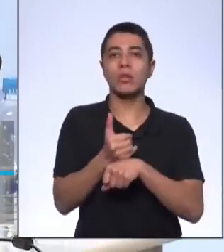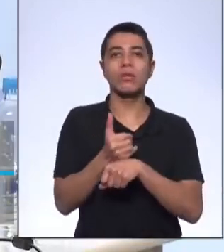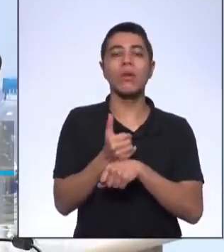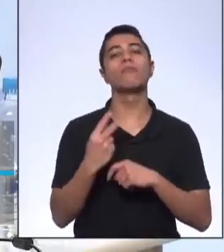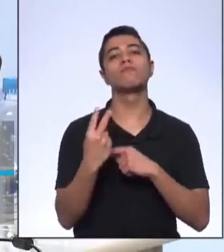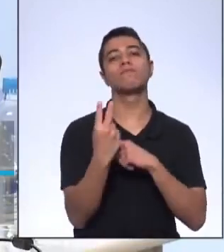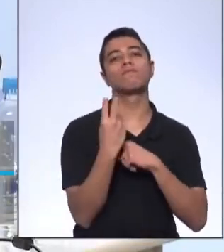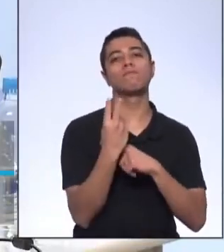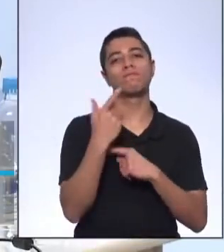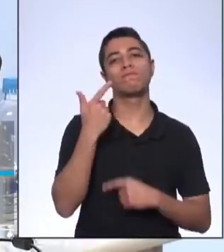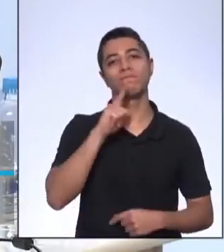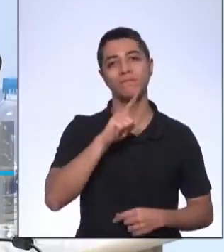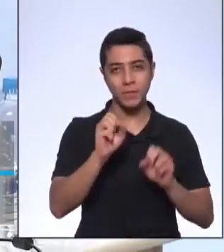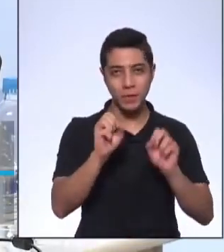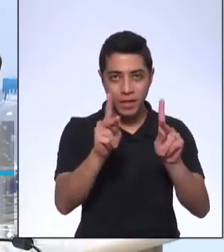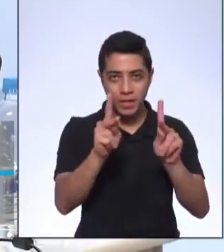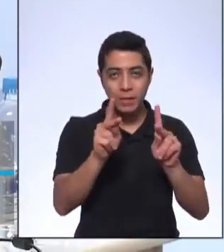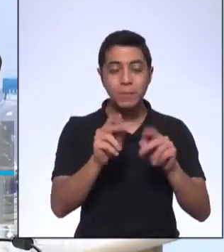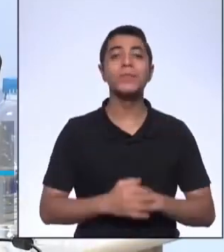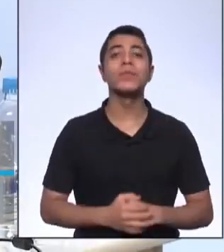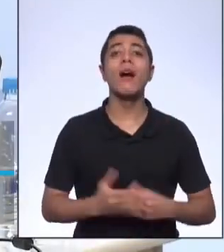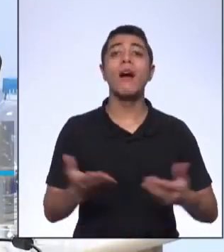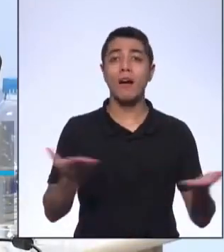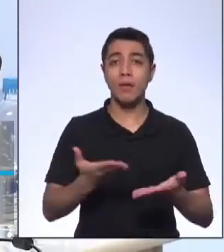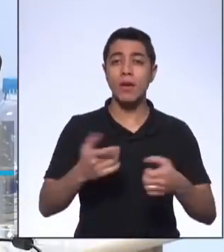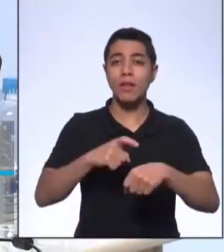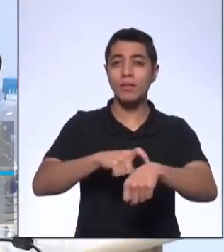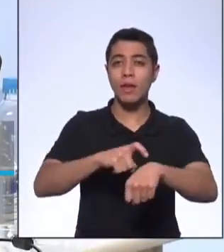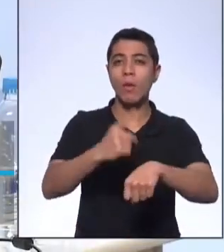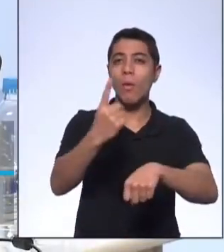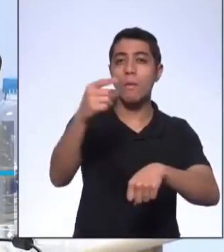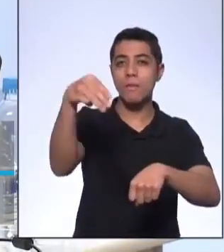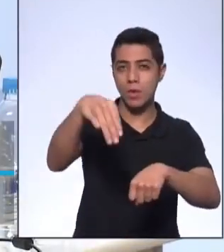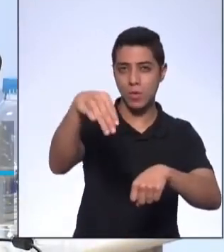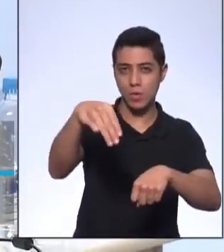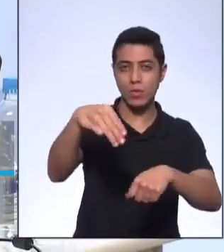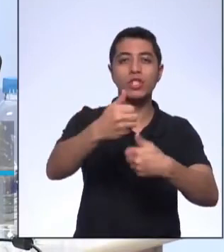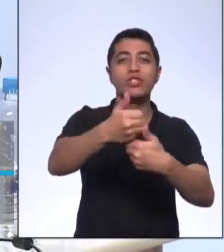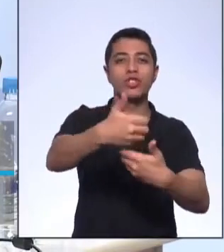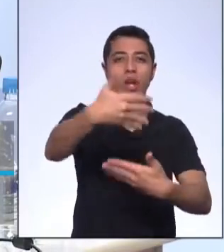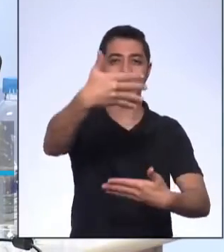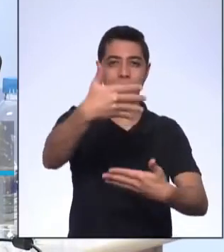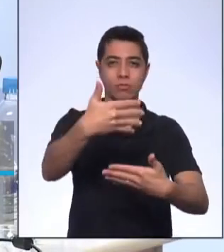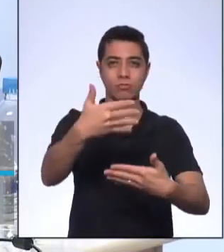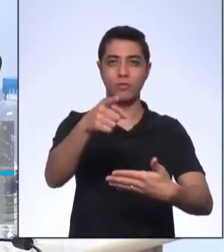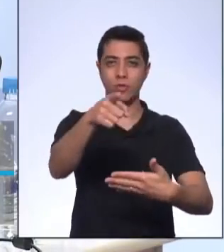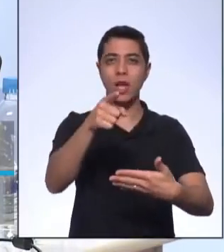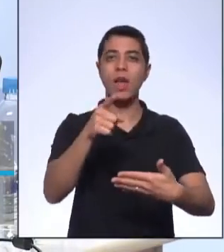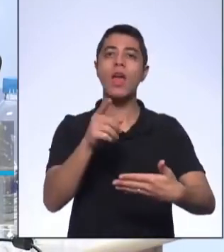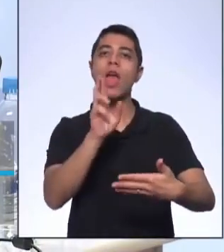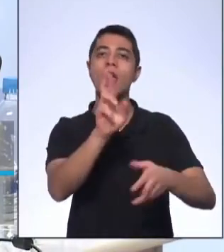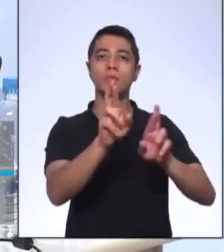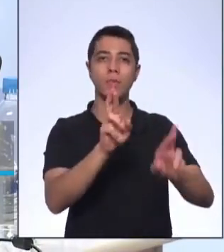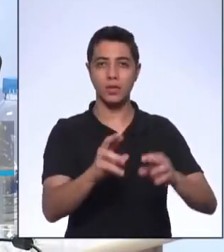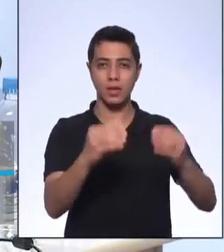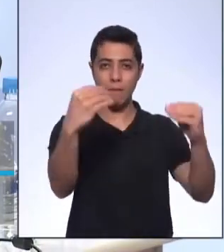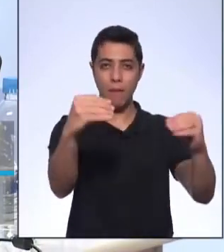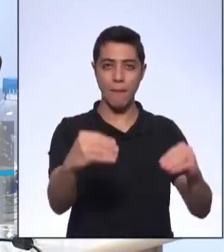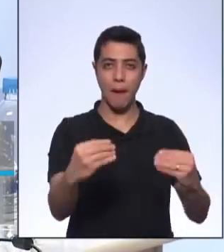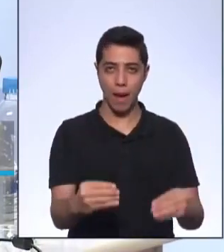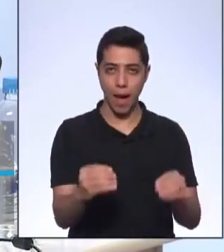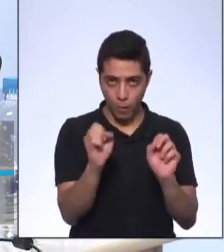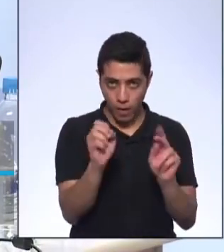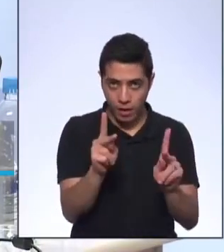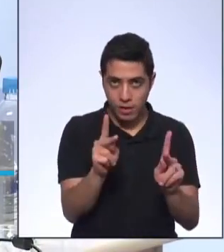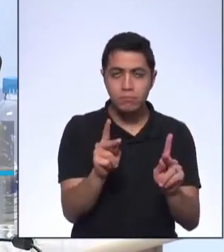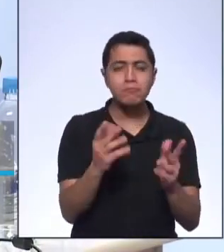chat, só um pouquinho aí para a gente, um minutinho só, para vocês responderem algumas questões, tá? Muito rapidamente aí, ok?